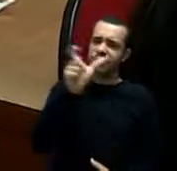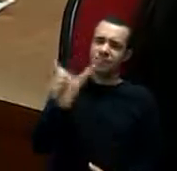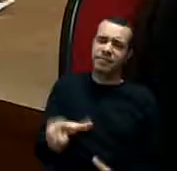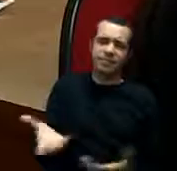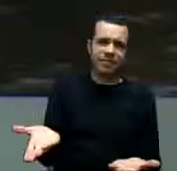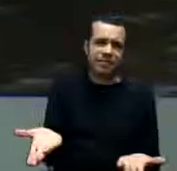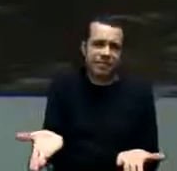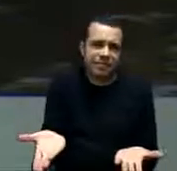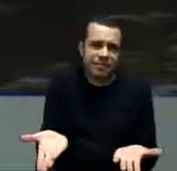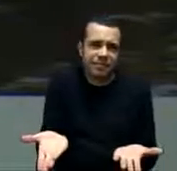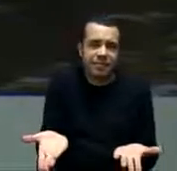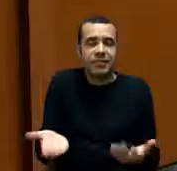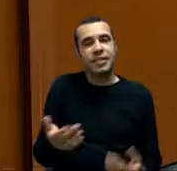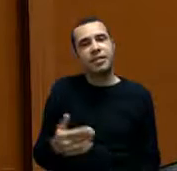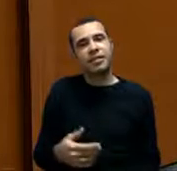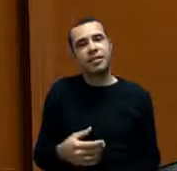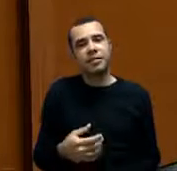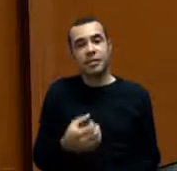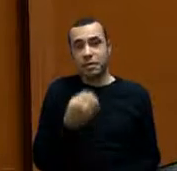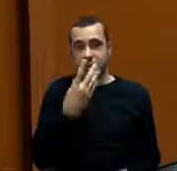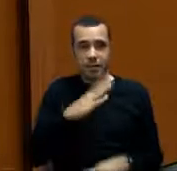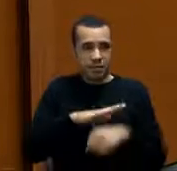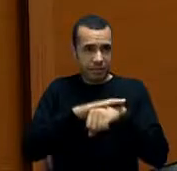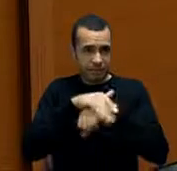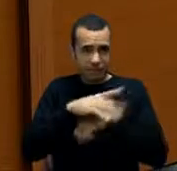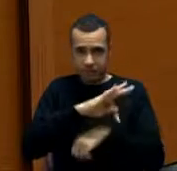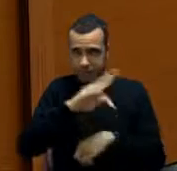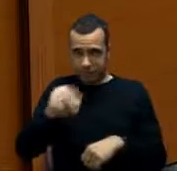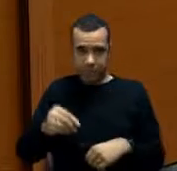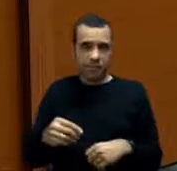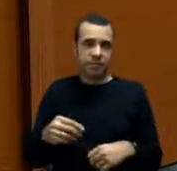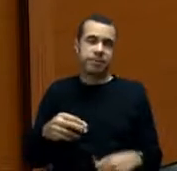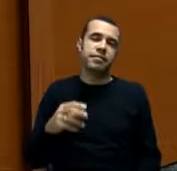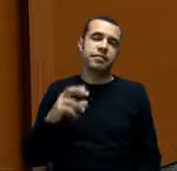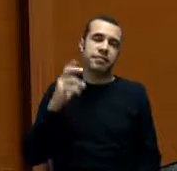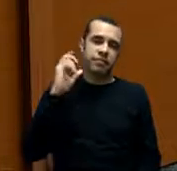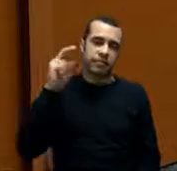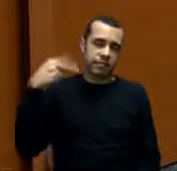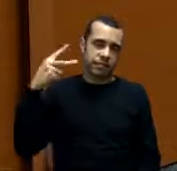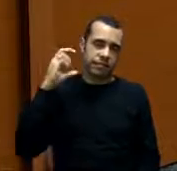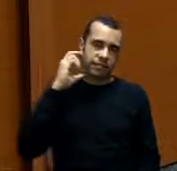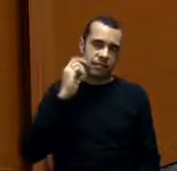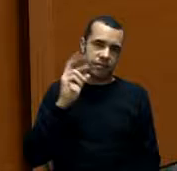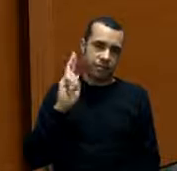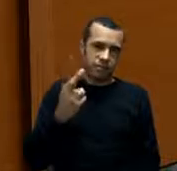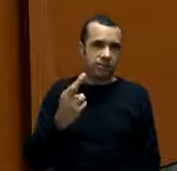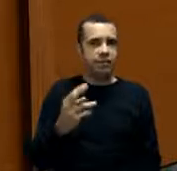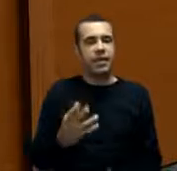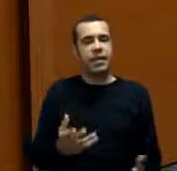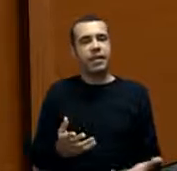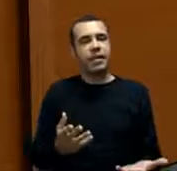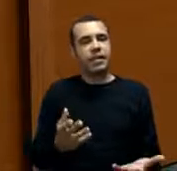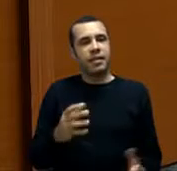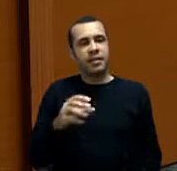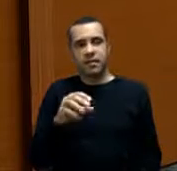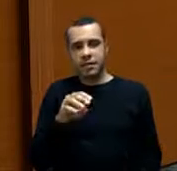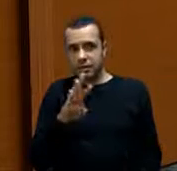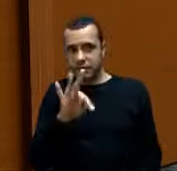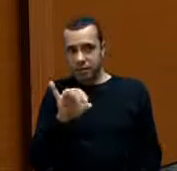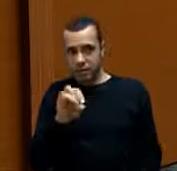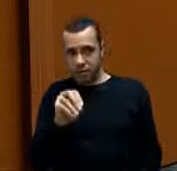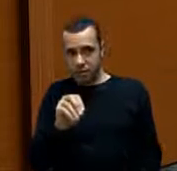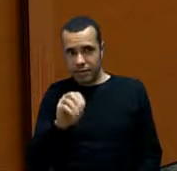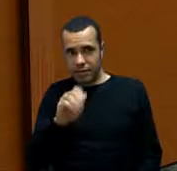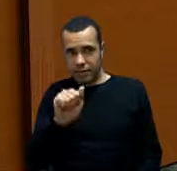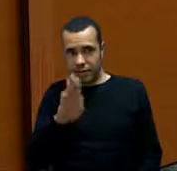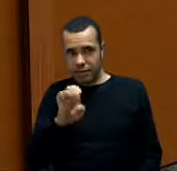Primeiro, boa noite a todos, ao vereador Renan, Fernando, Maurinho e ao tio Abi. Obrigado a todos por estarem aqui